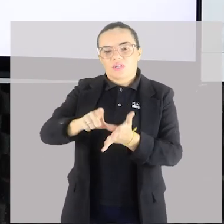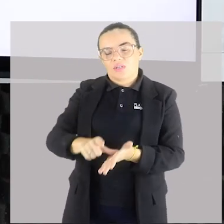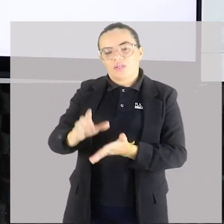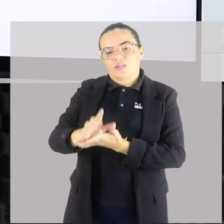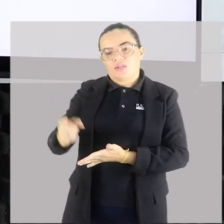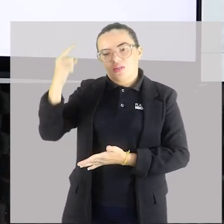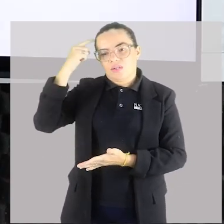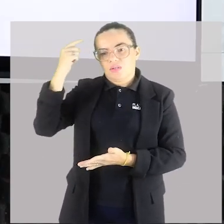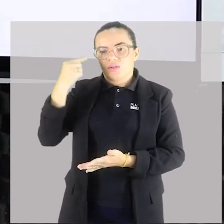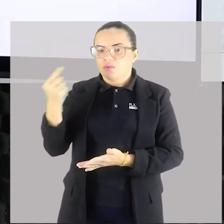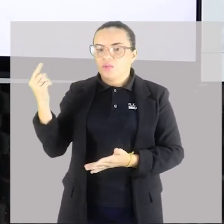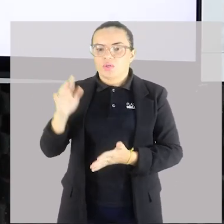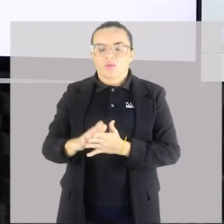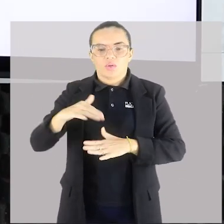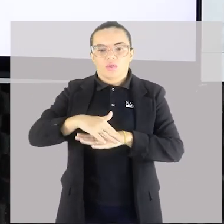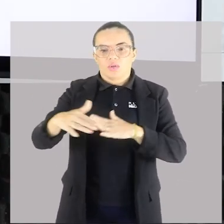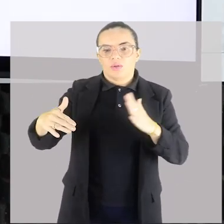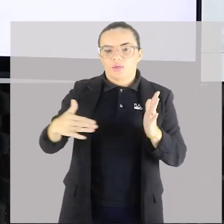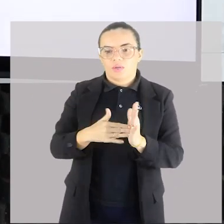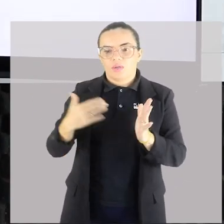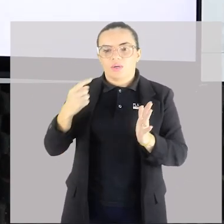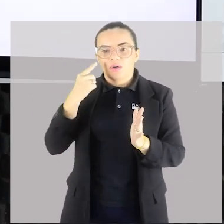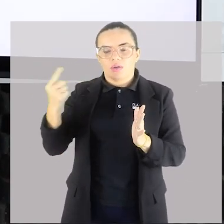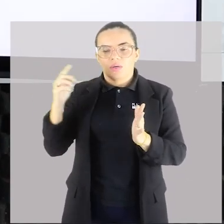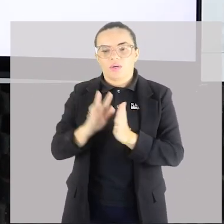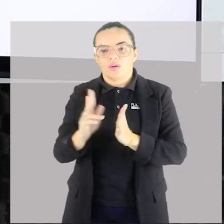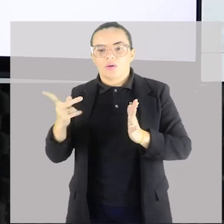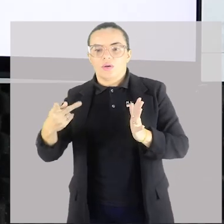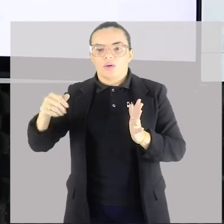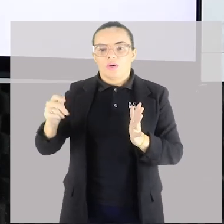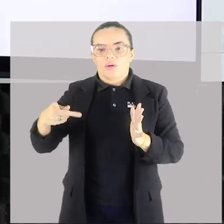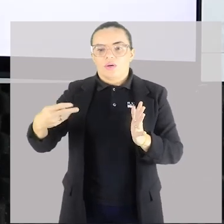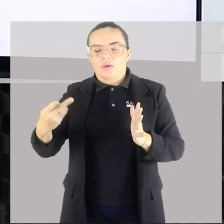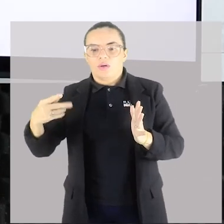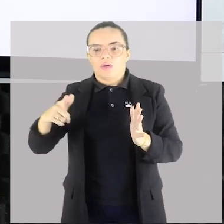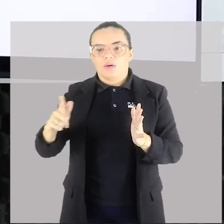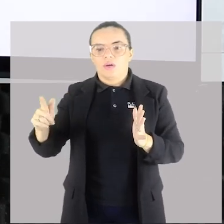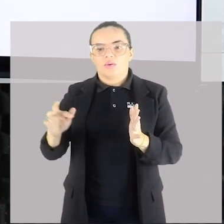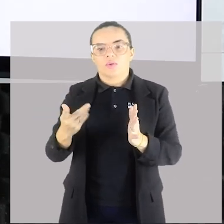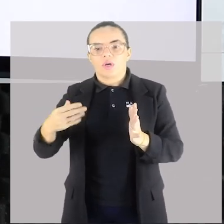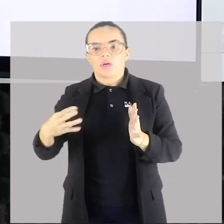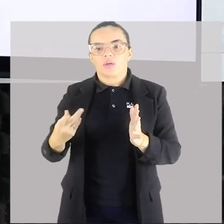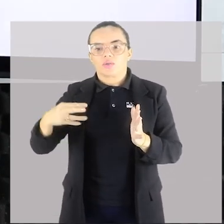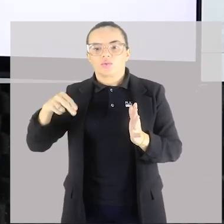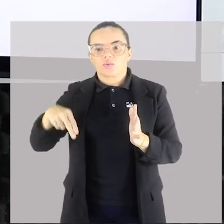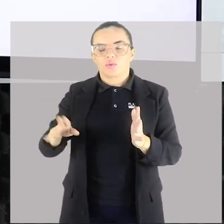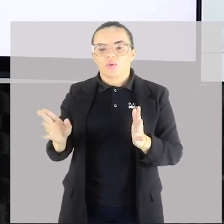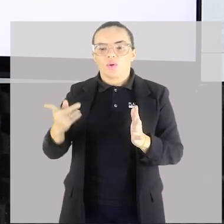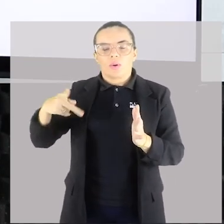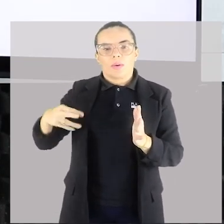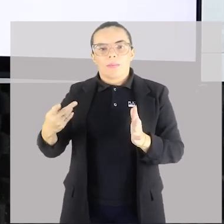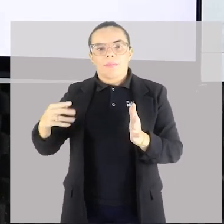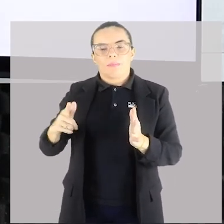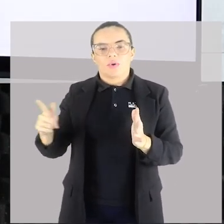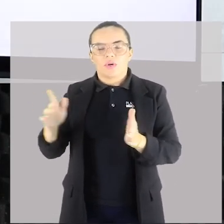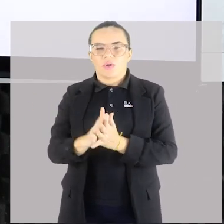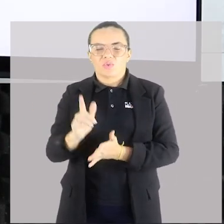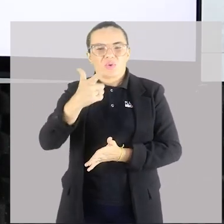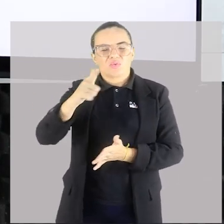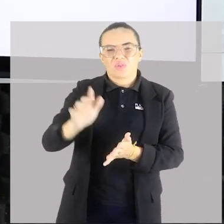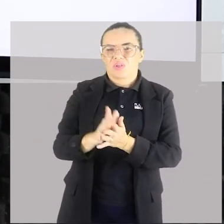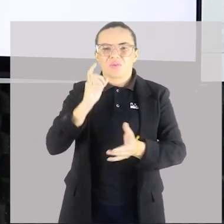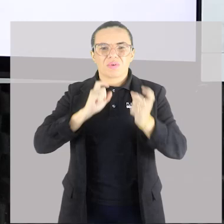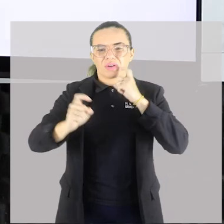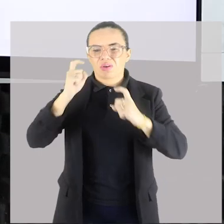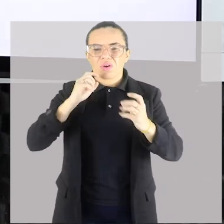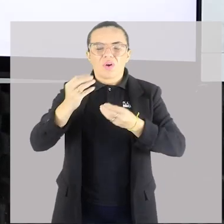quanto no expressionismo abstrato, ou quanto no happening, que é uma variação também sobre esse conceito do eu não tenho que me preocupar como a